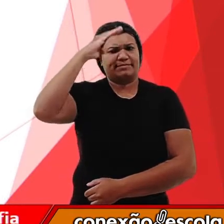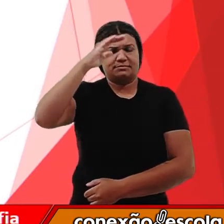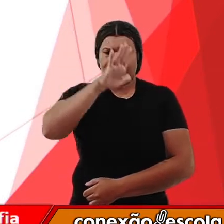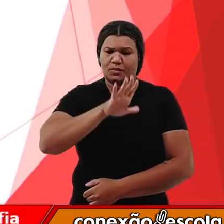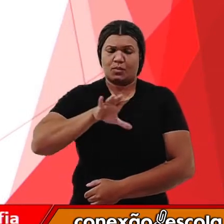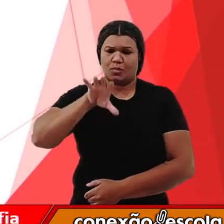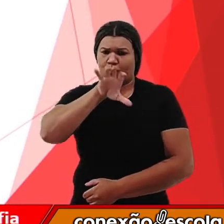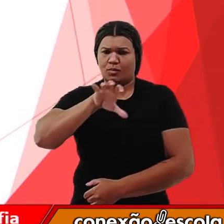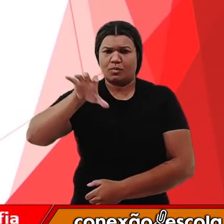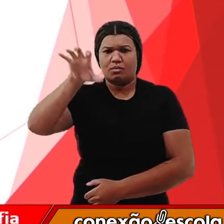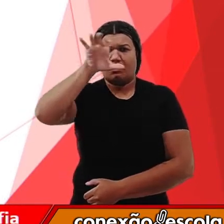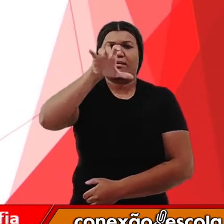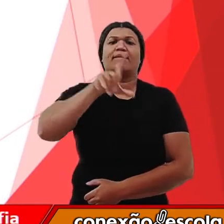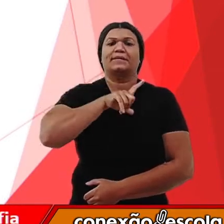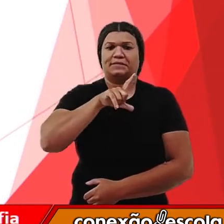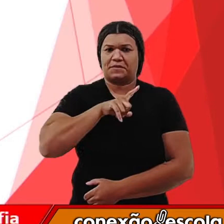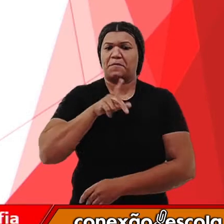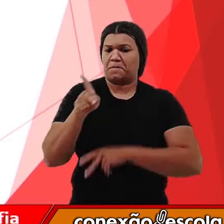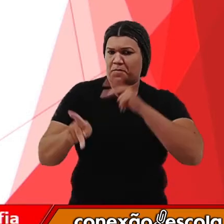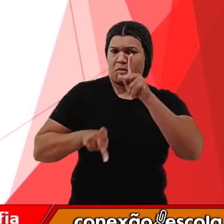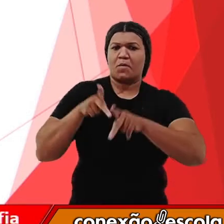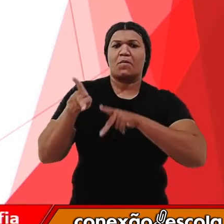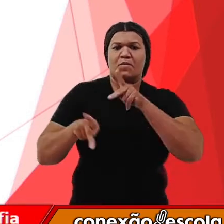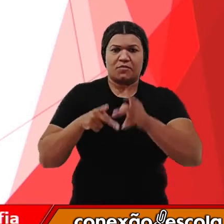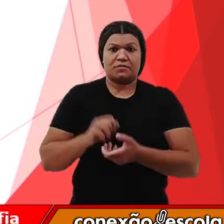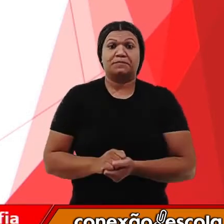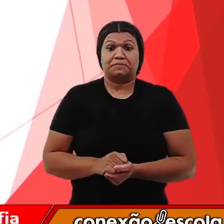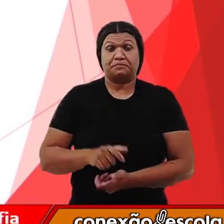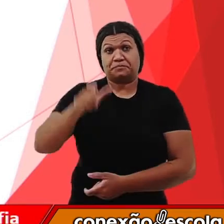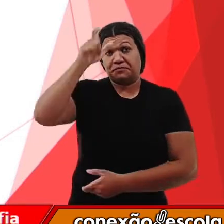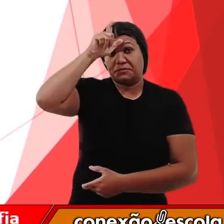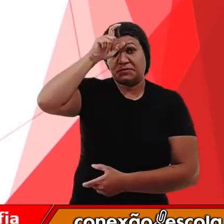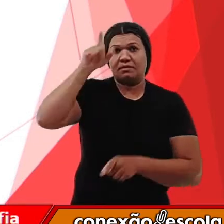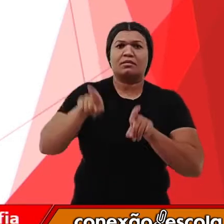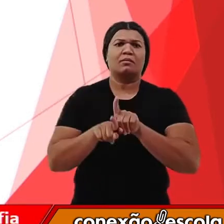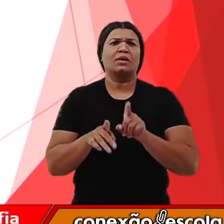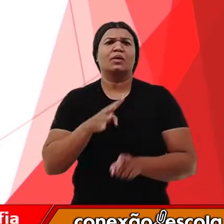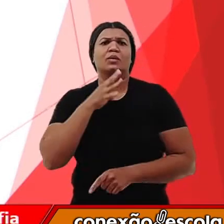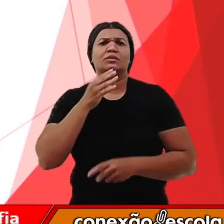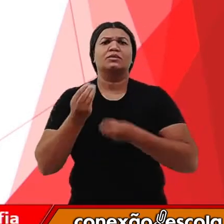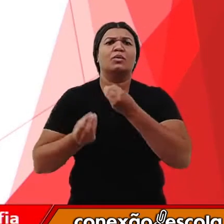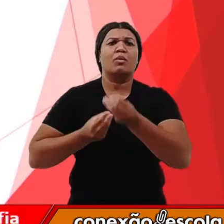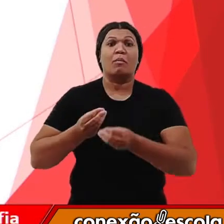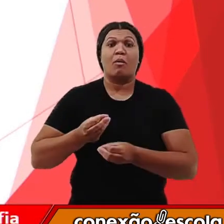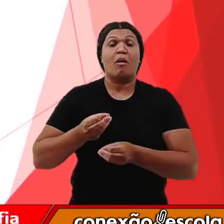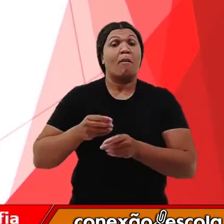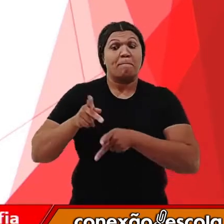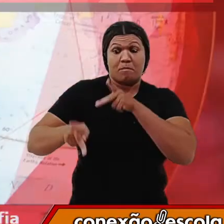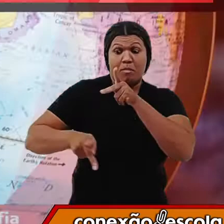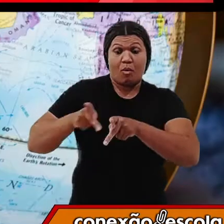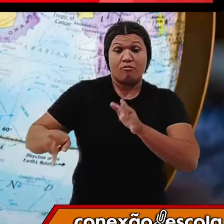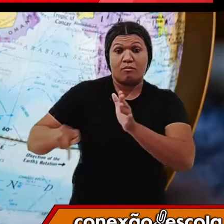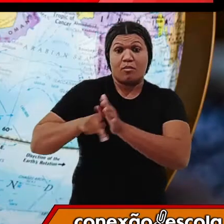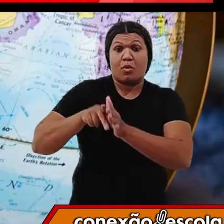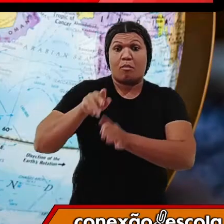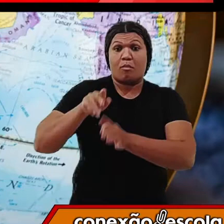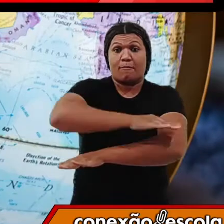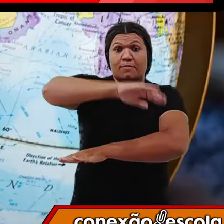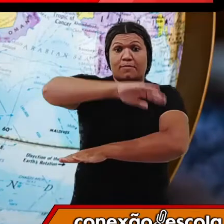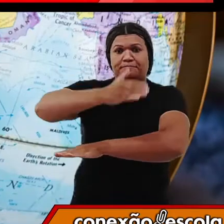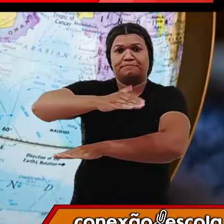abrigam os curdos. Na Turquia, também são conhecidos como povos da montanha e sofrem